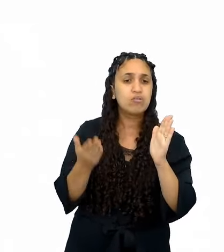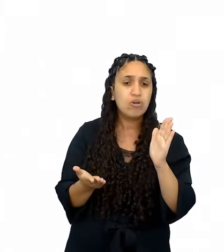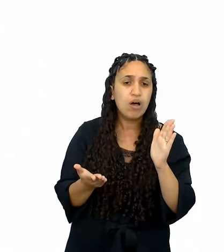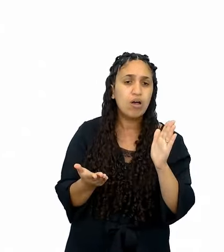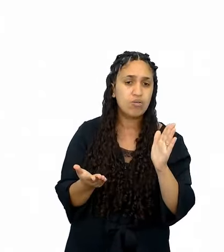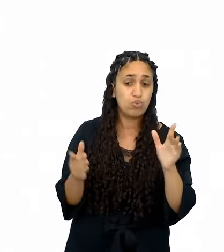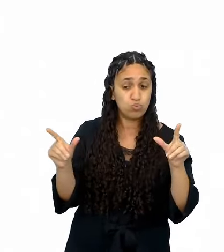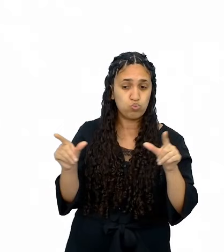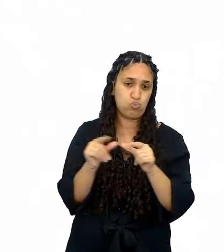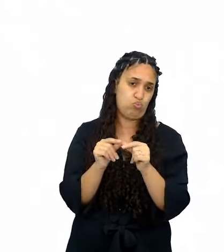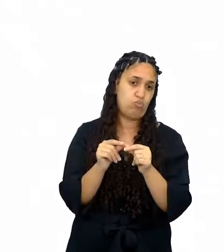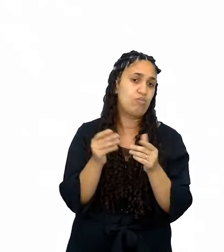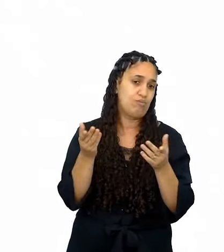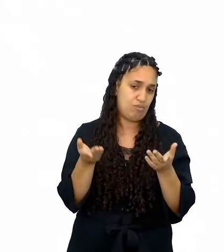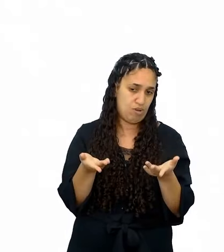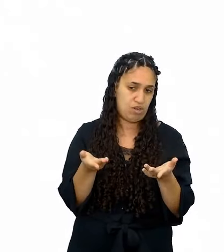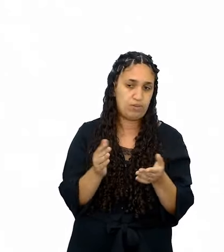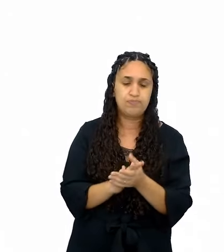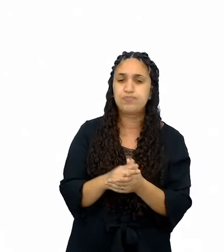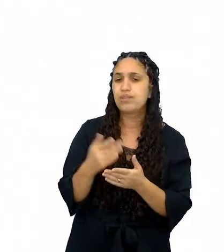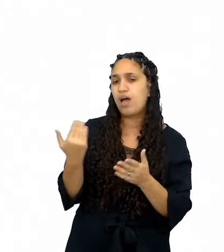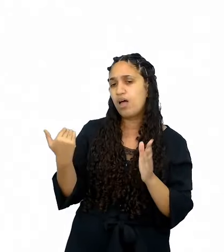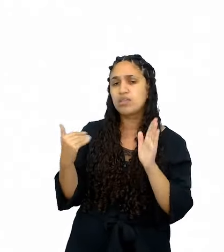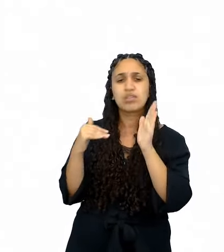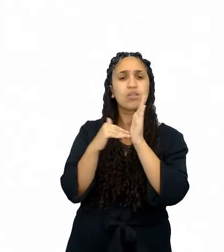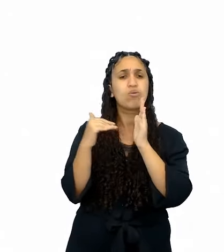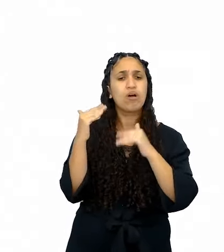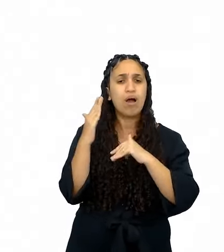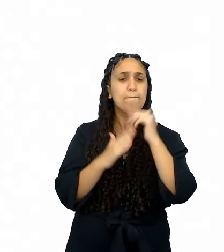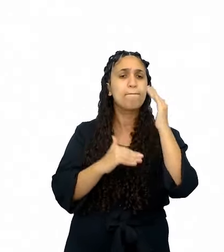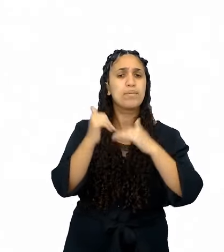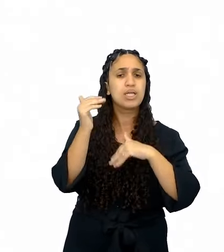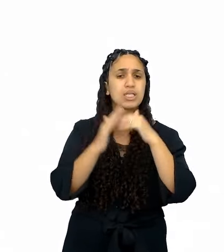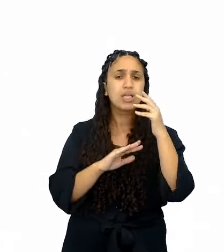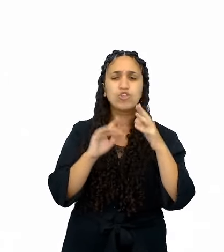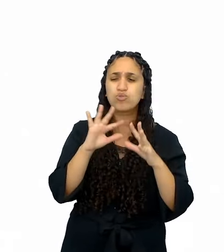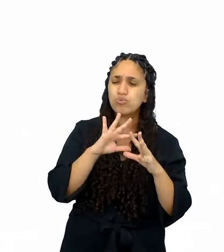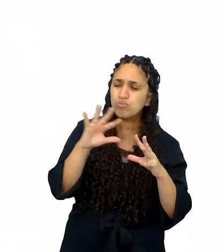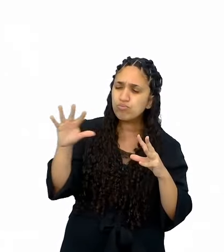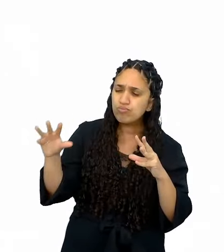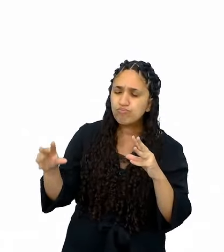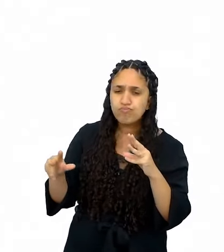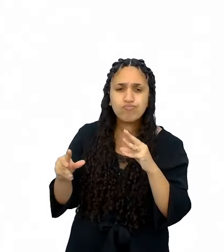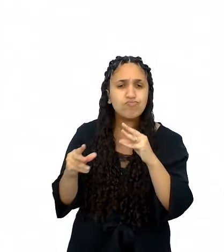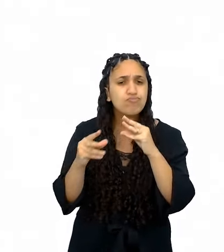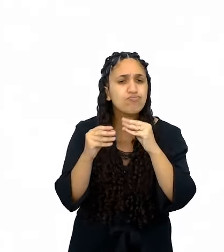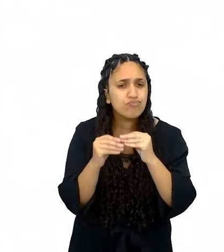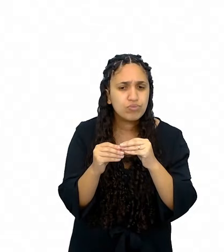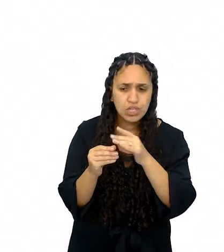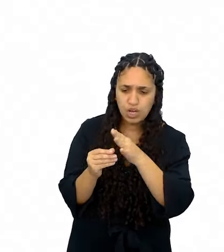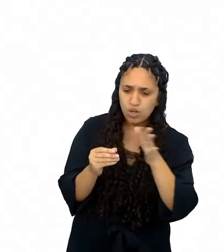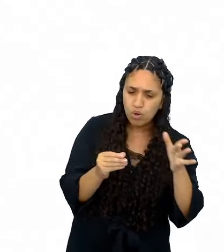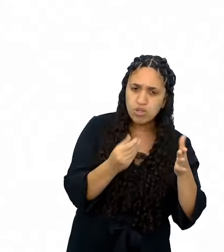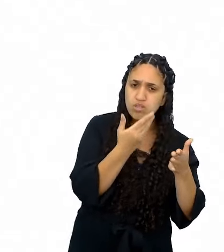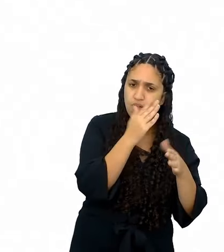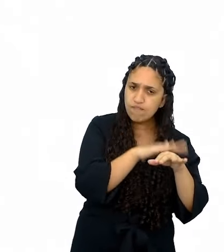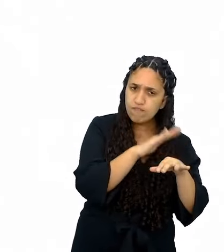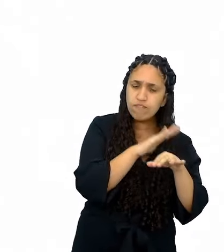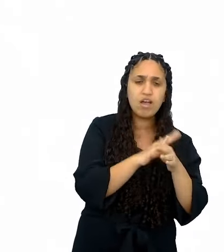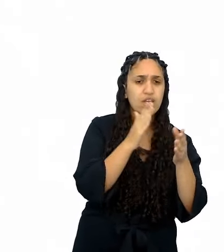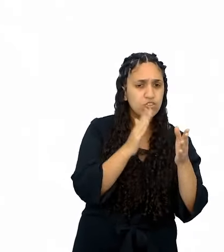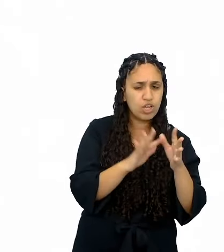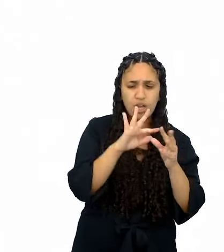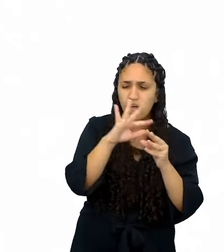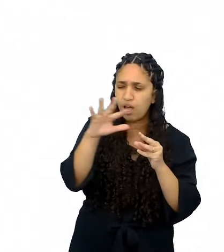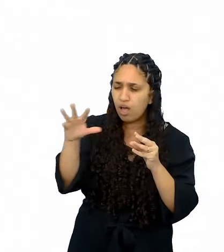ações anteriores nas quais a turma teve que ler, reler, grifar, tomar notas, para então planejar